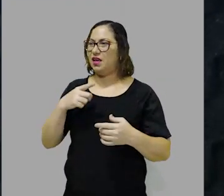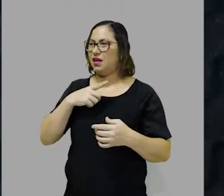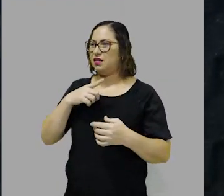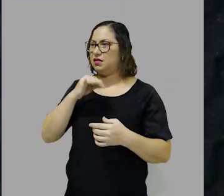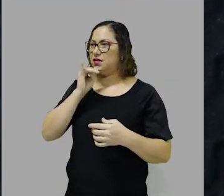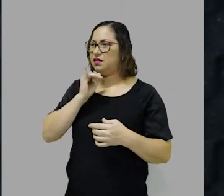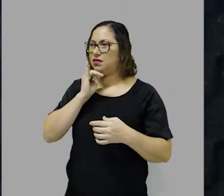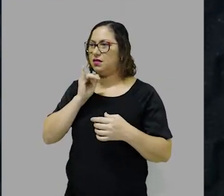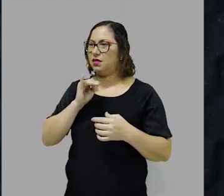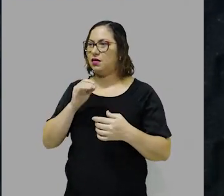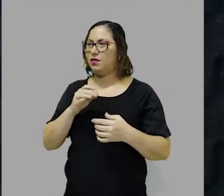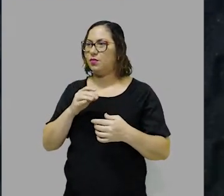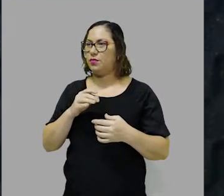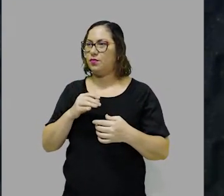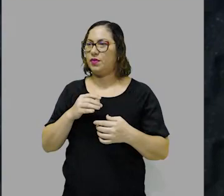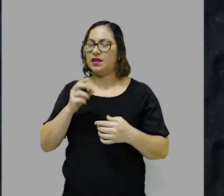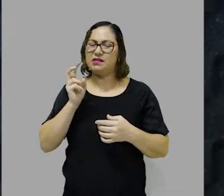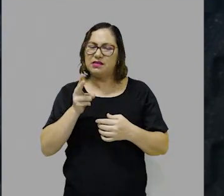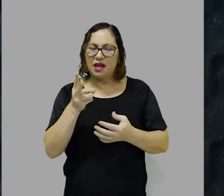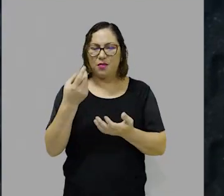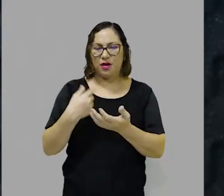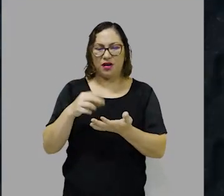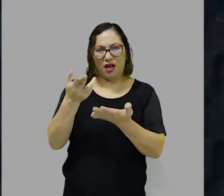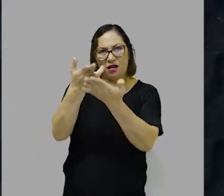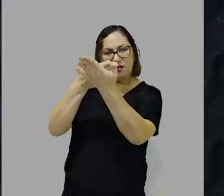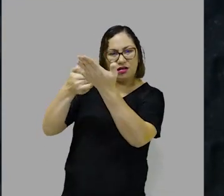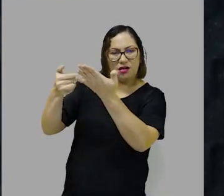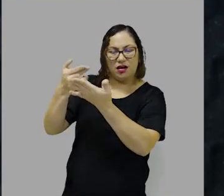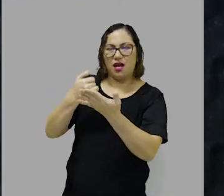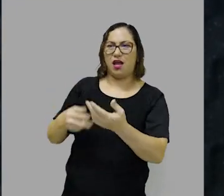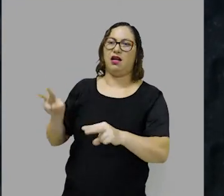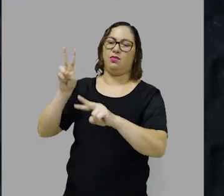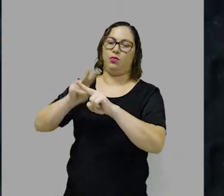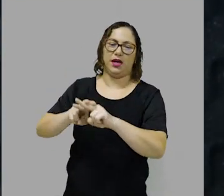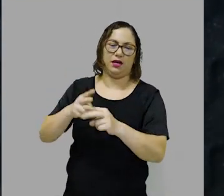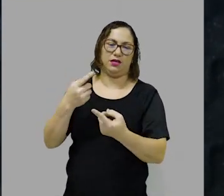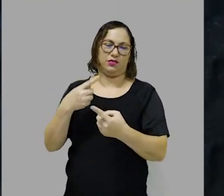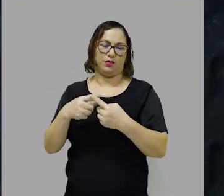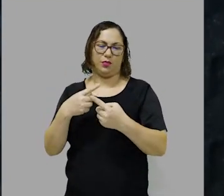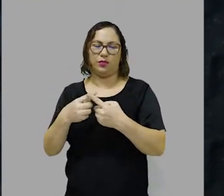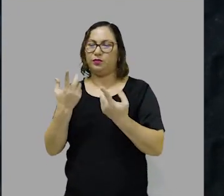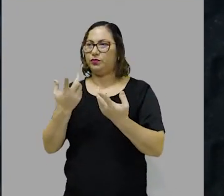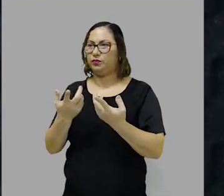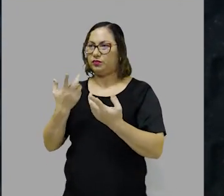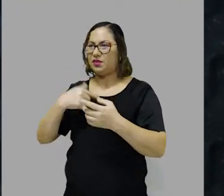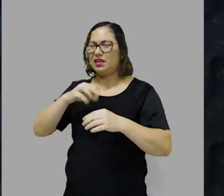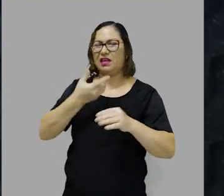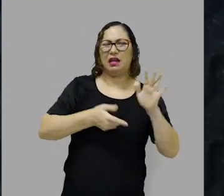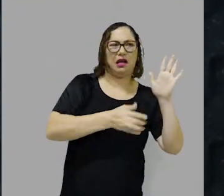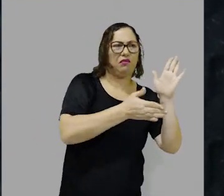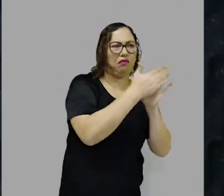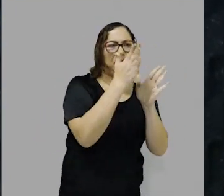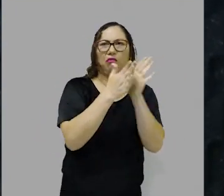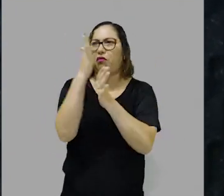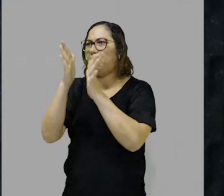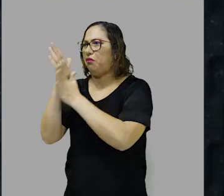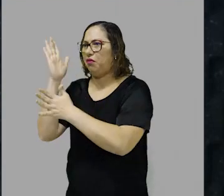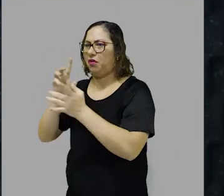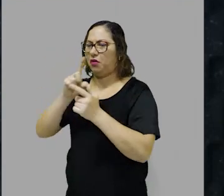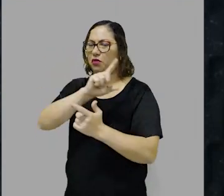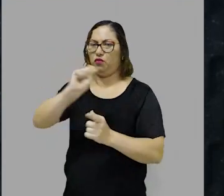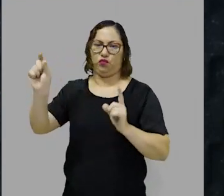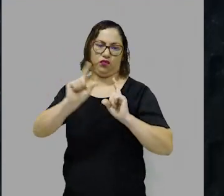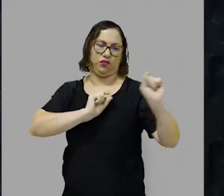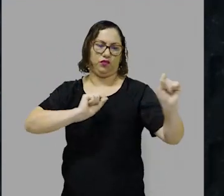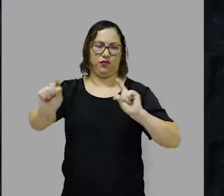uma obra dessa aqui, ele recebia um mandato de prisão. E a coisa complicou porque ele saiu da Áustria, foi para Paris, fugiu de uma cidade, uma